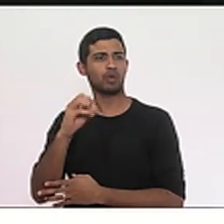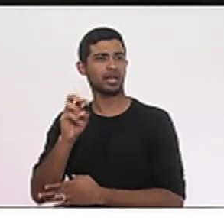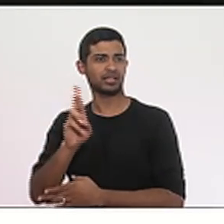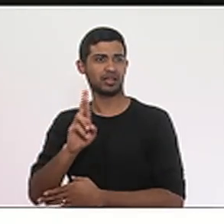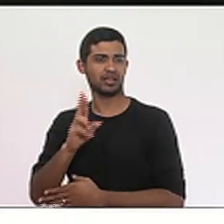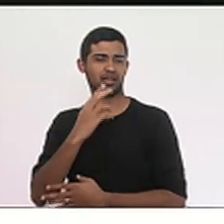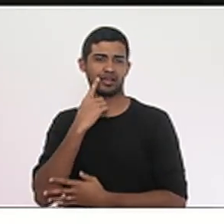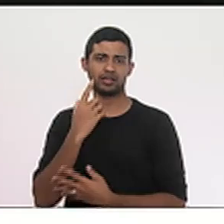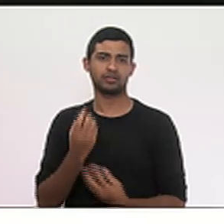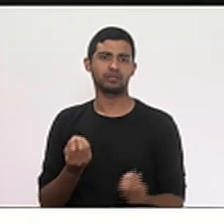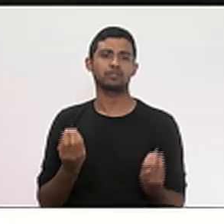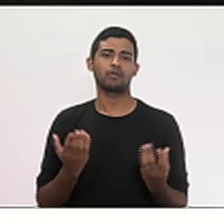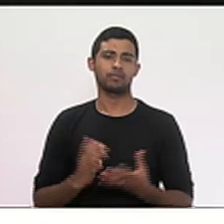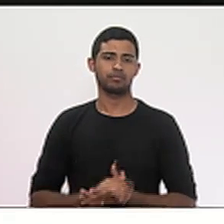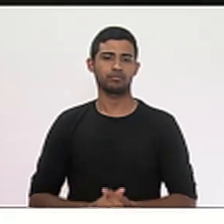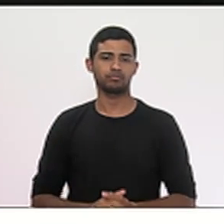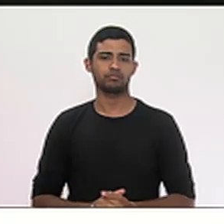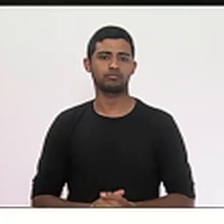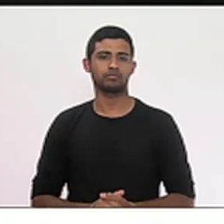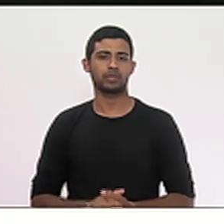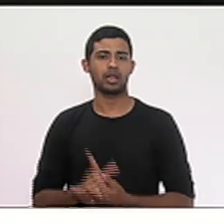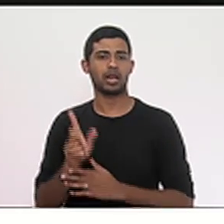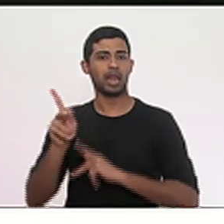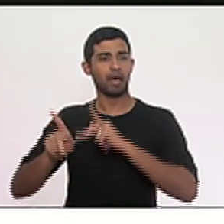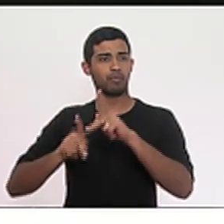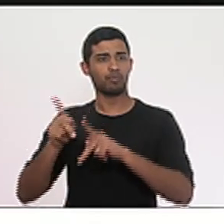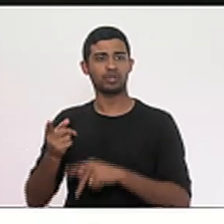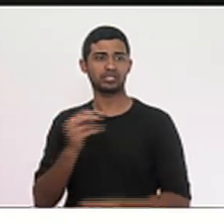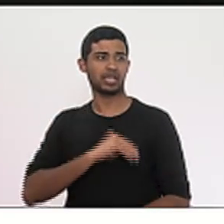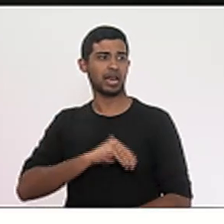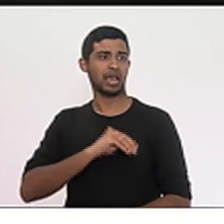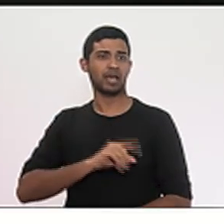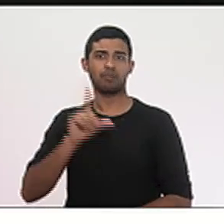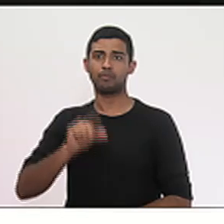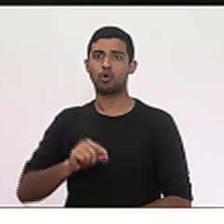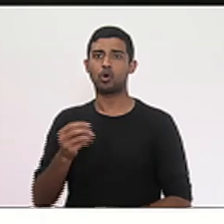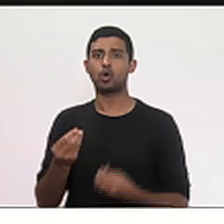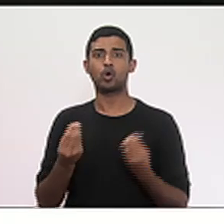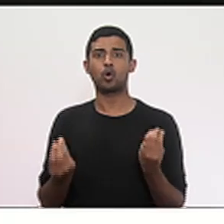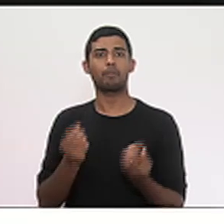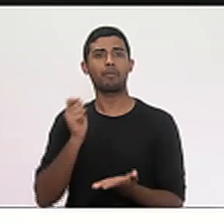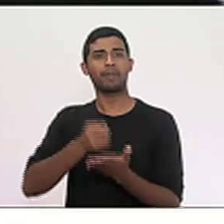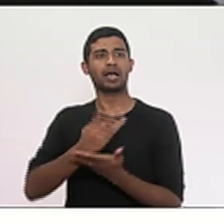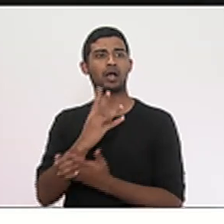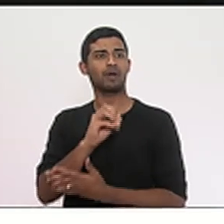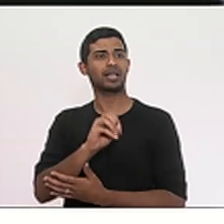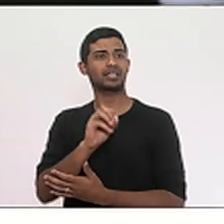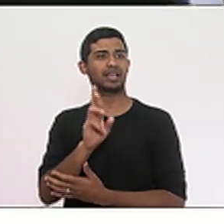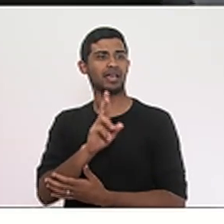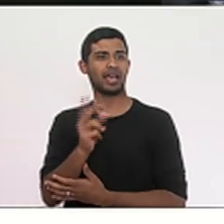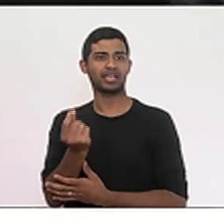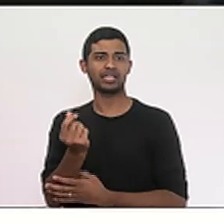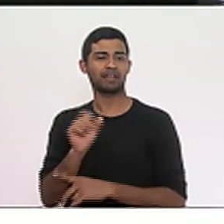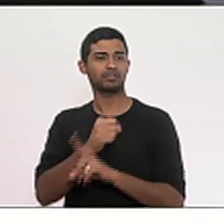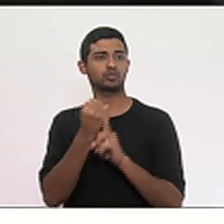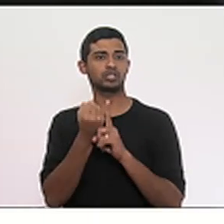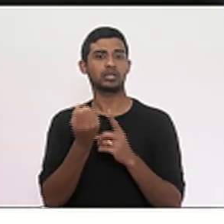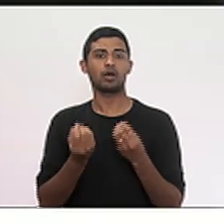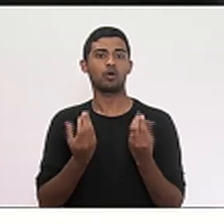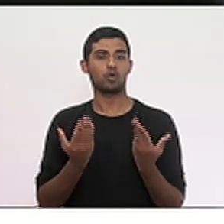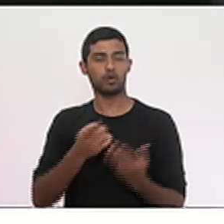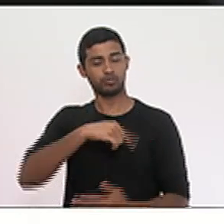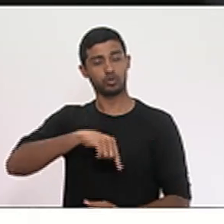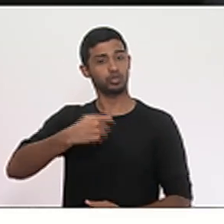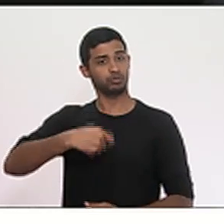tarifa social. A população de baixa renda não tem como pagar R$ 40,00 numa tarifa social. A gente tem que pensar que a